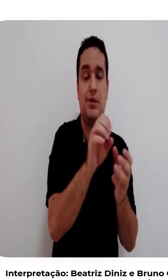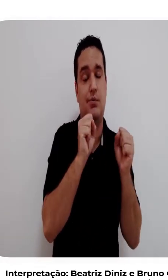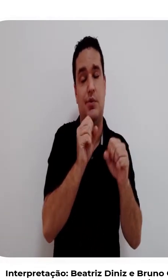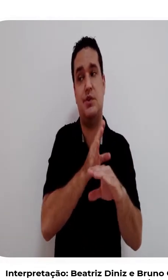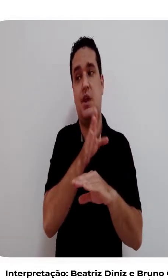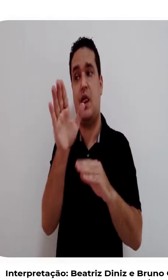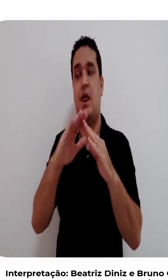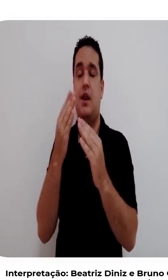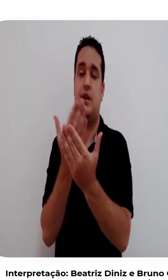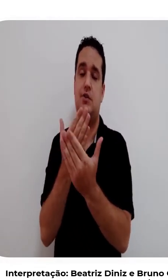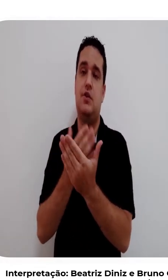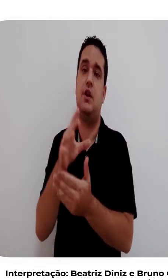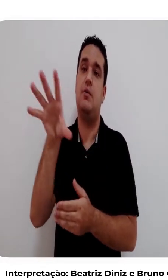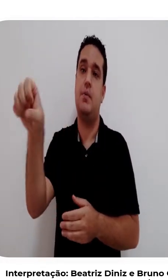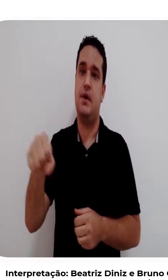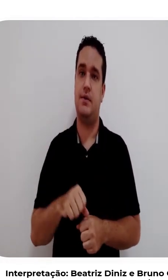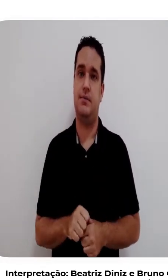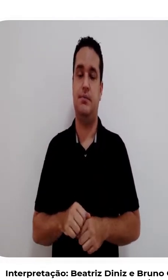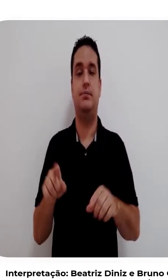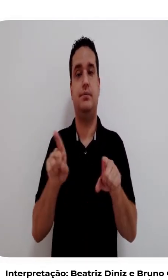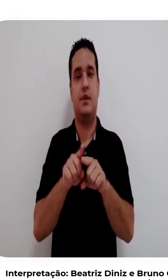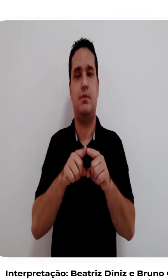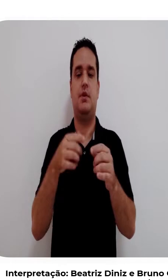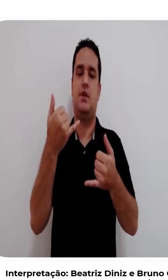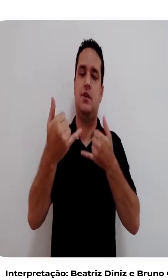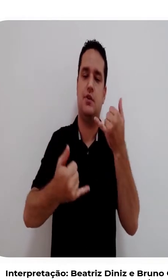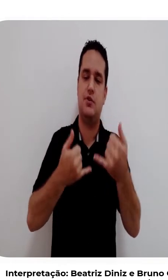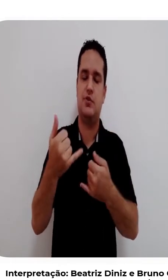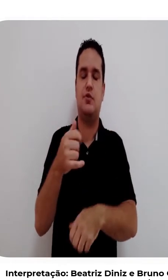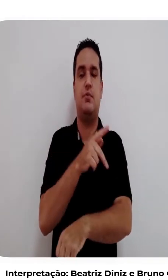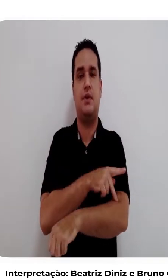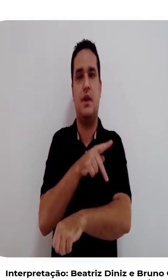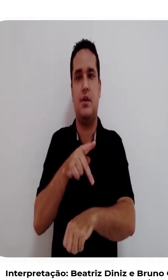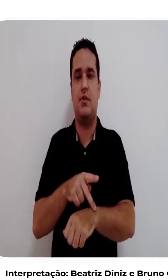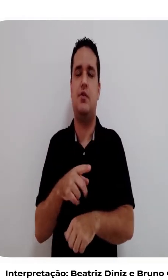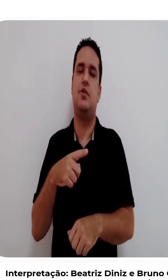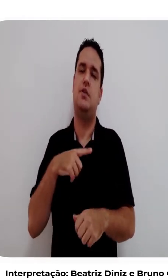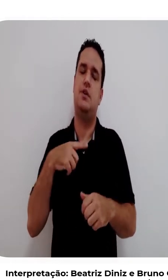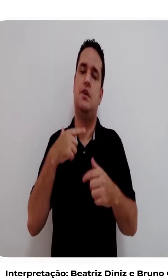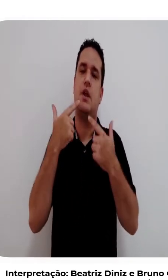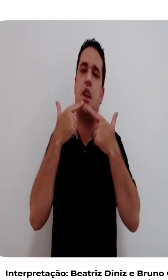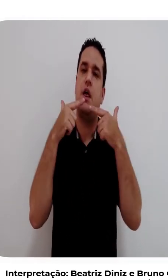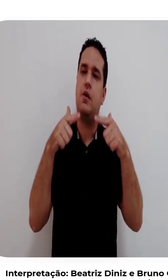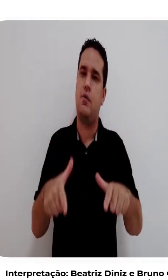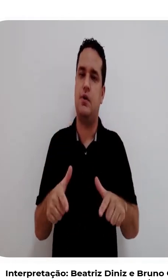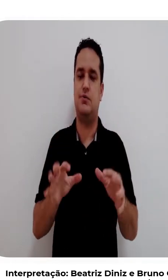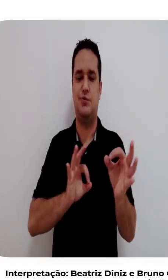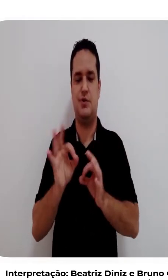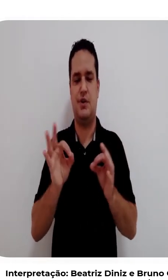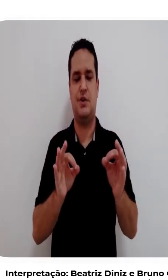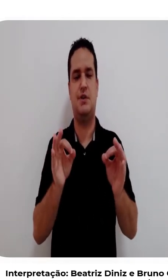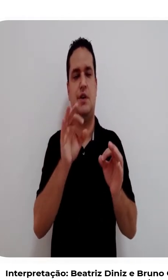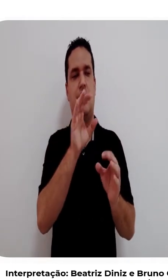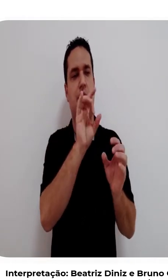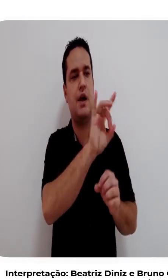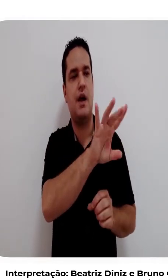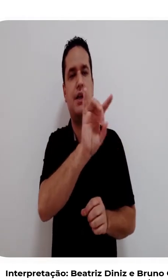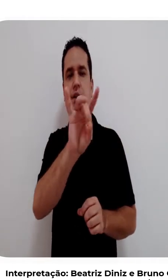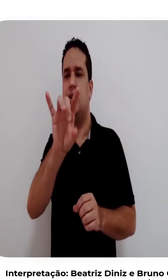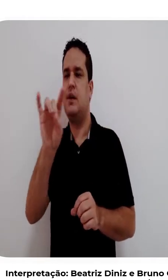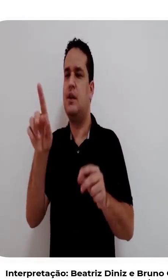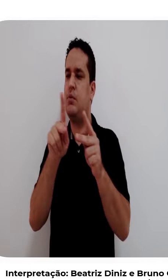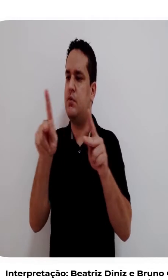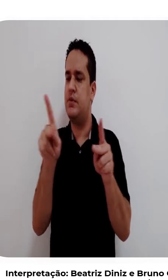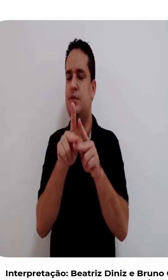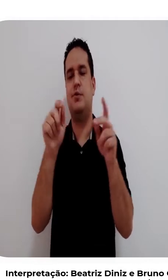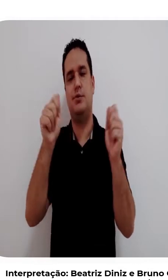também jogos pedagógicos, jogos de linguagem, que a gente monta no kit, Cada professor tem a possibilidade de